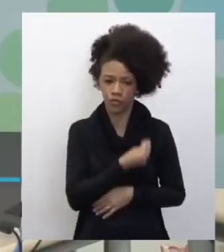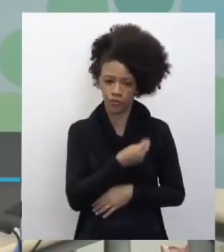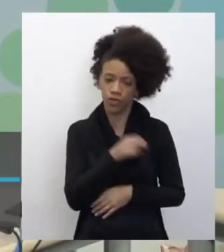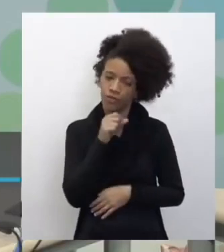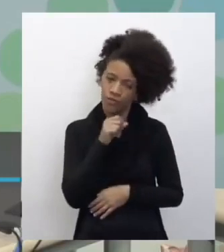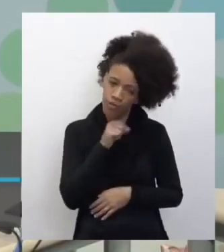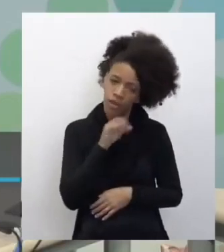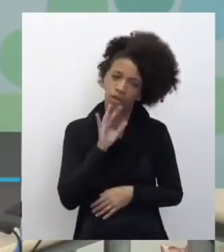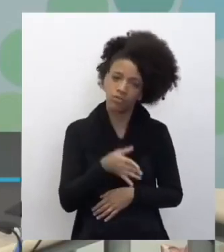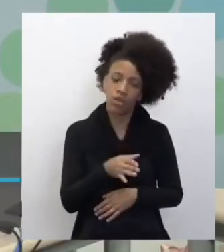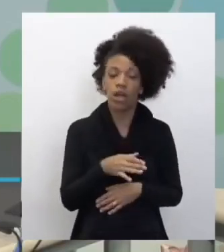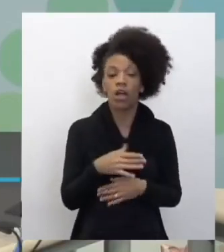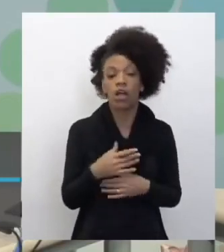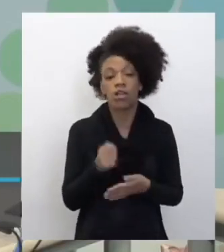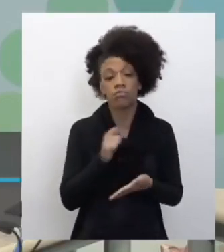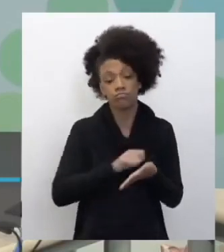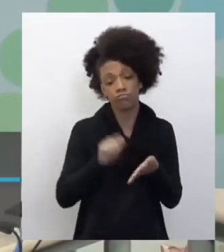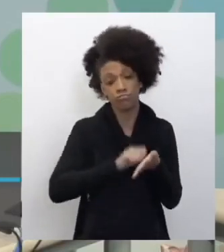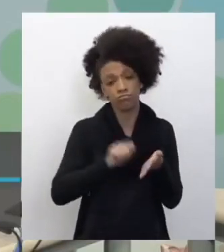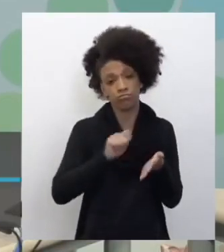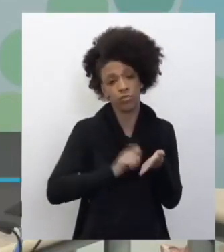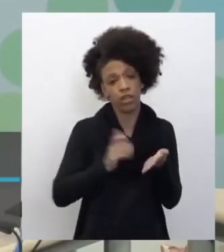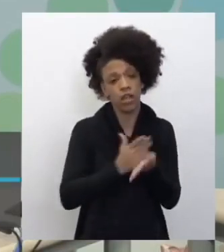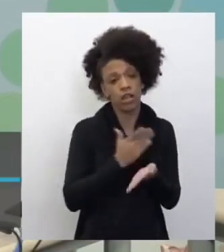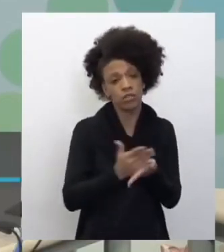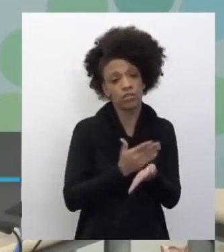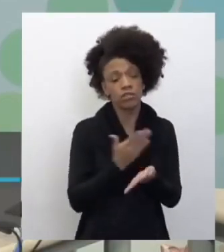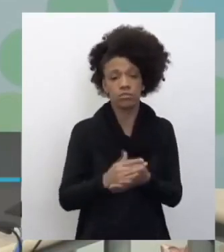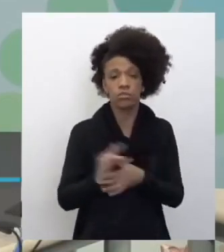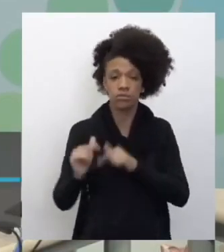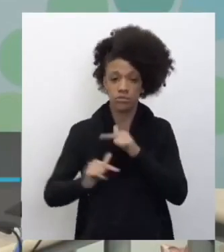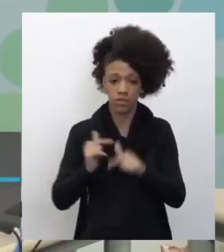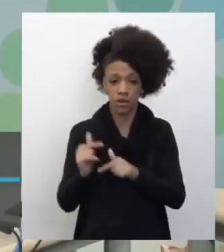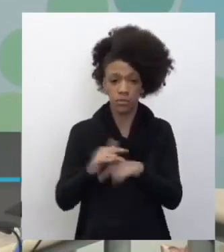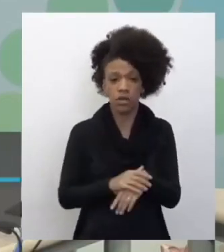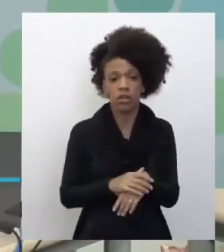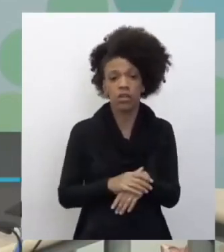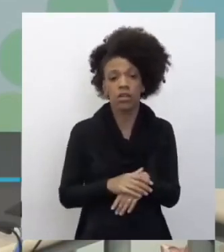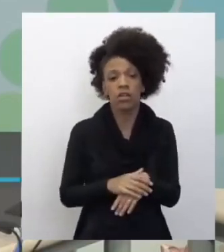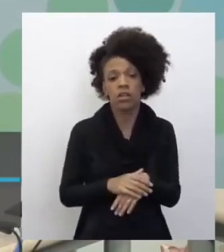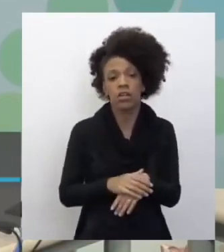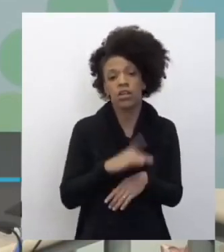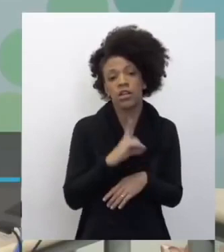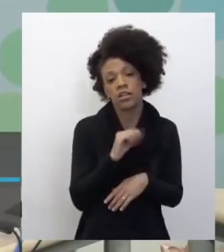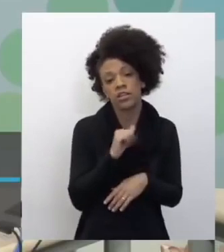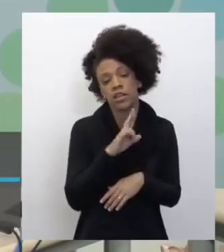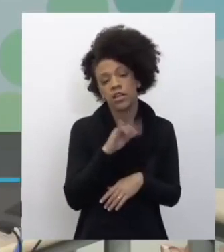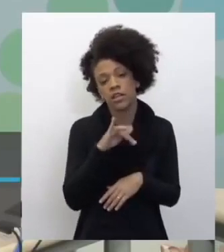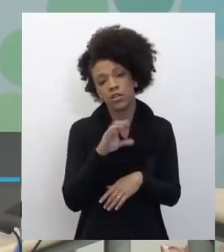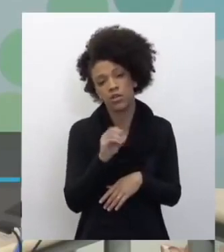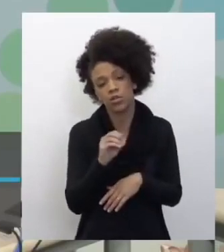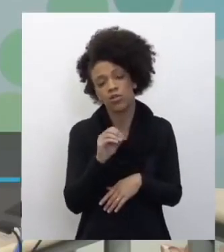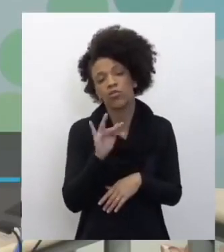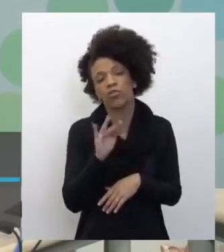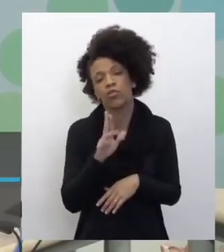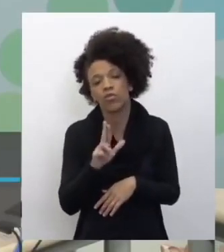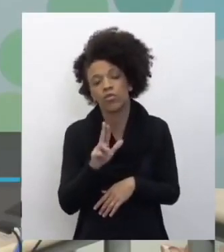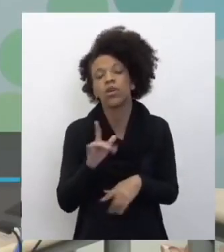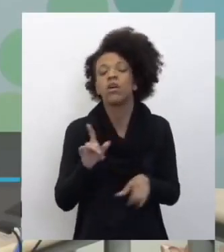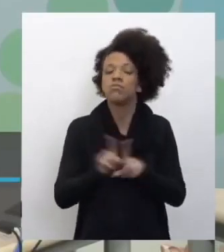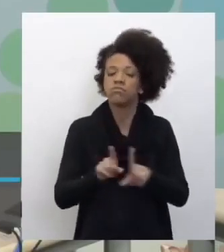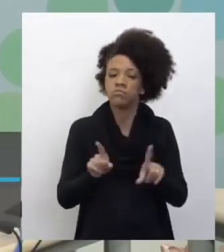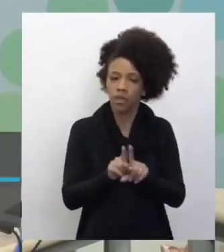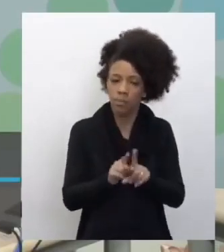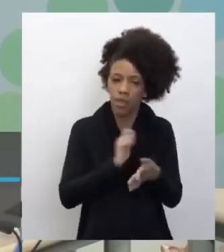idoso, escreveu vários livros falando sobre o seu trabalho, né, com a comédia dell'arte, chama-se Dario Fo, né? Ele é também